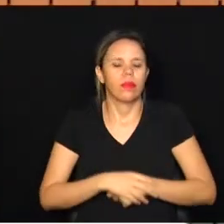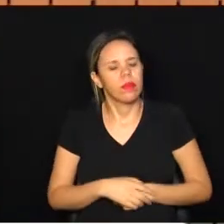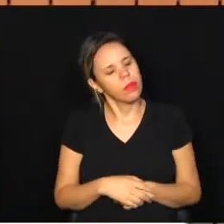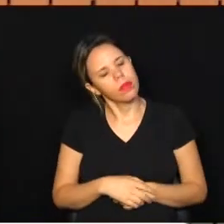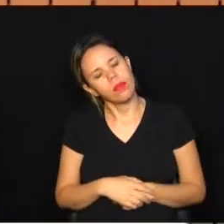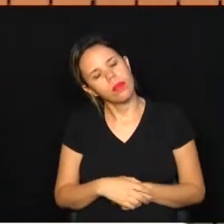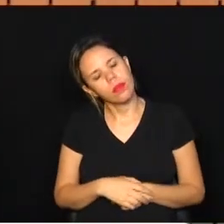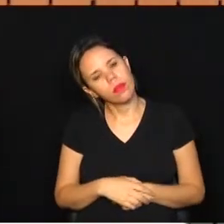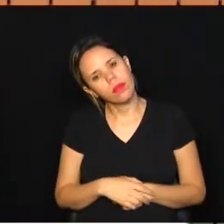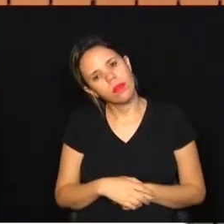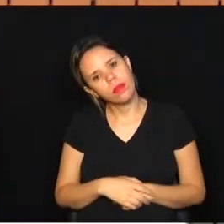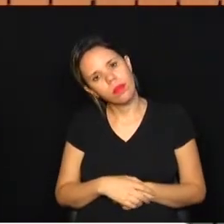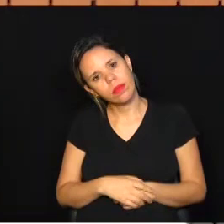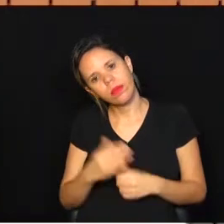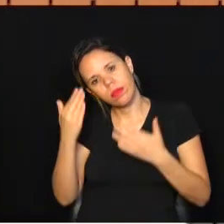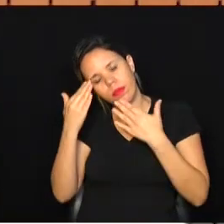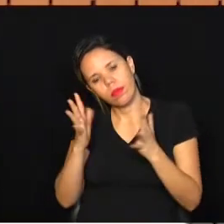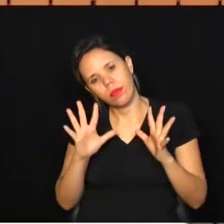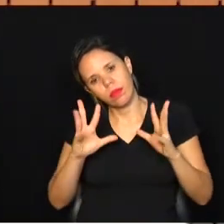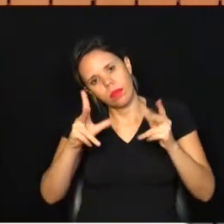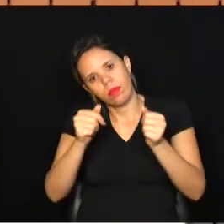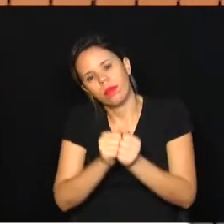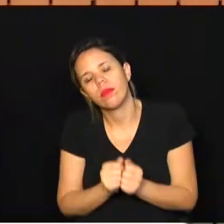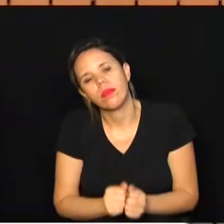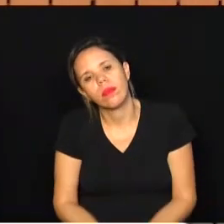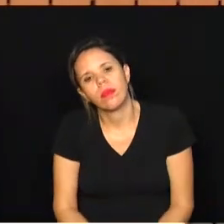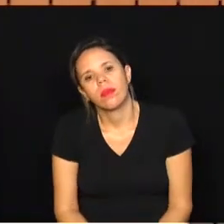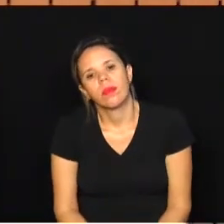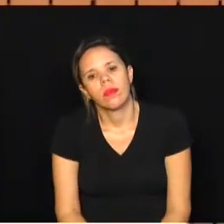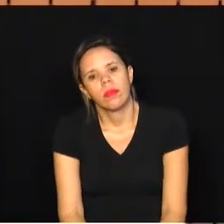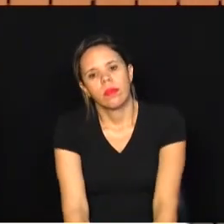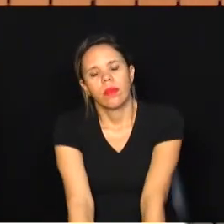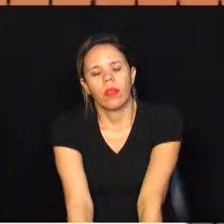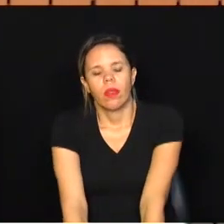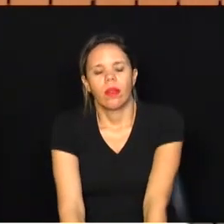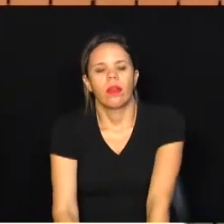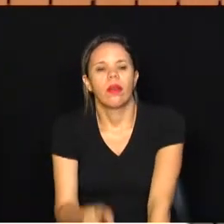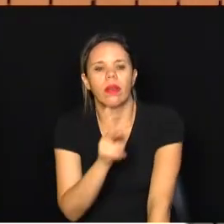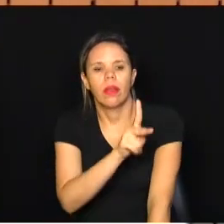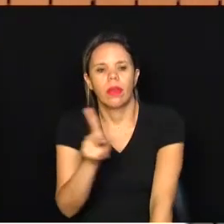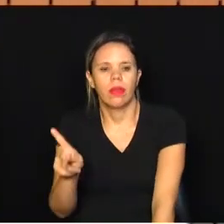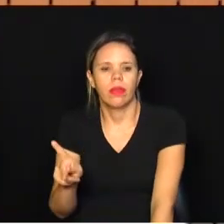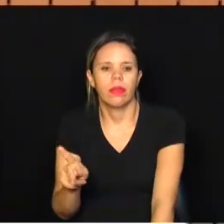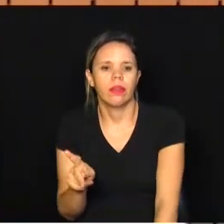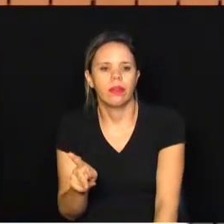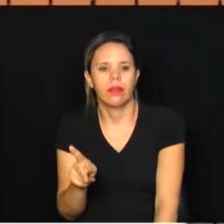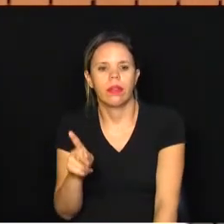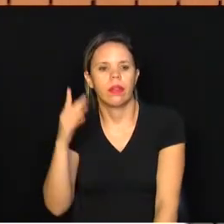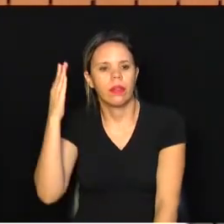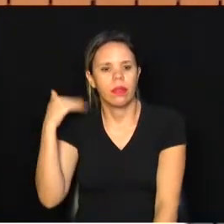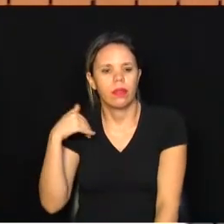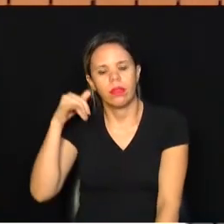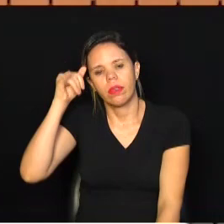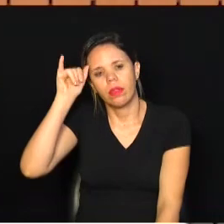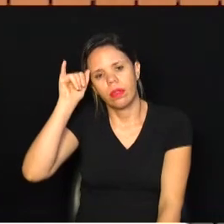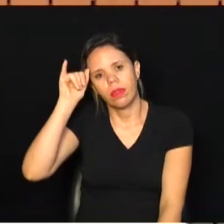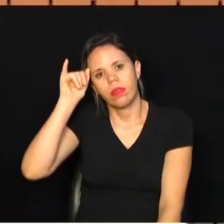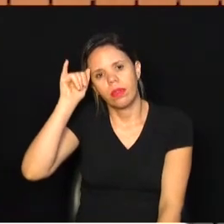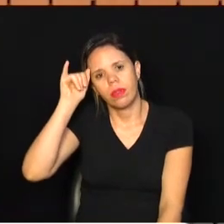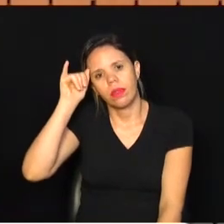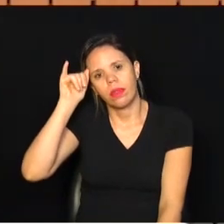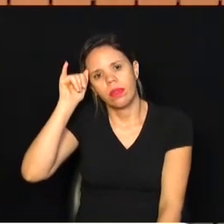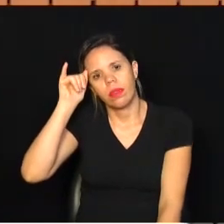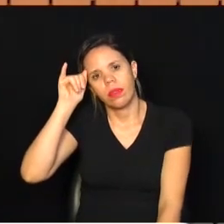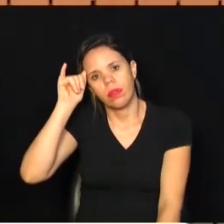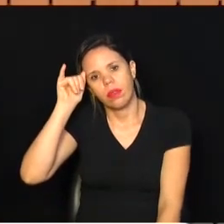ali. Então, muito obrigado a todos, muito obrigado, professora Vanessa, a Débora, o Paulo, a Carolina,